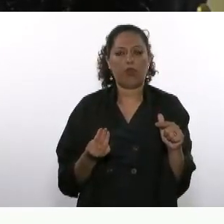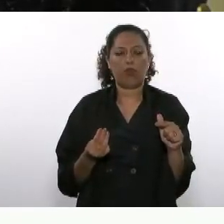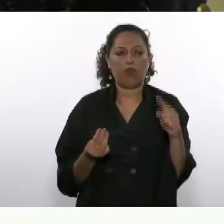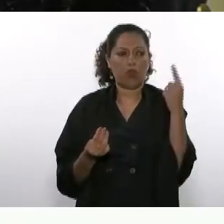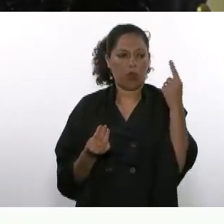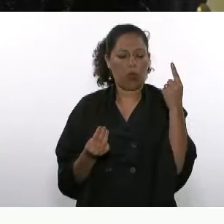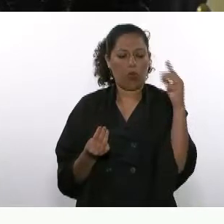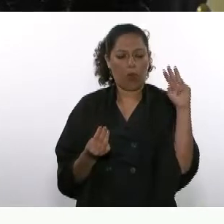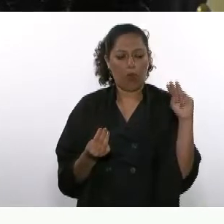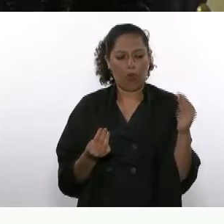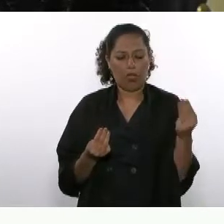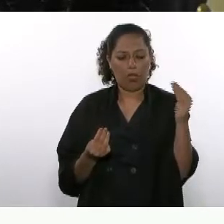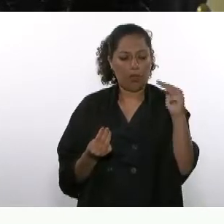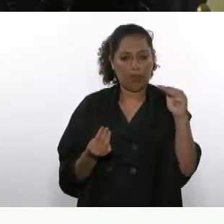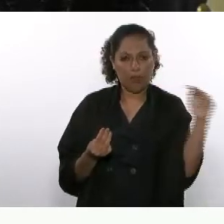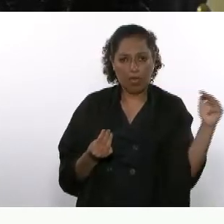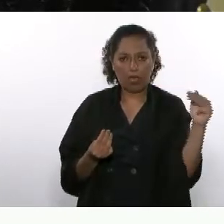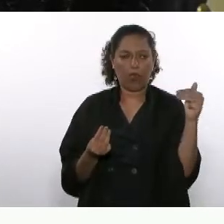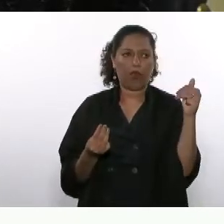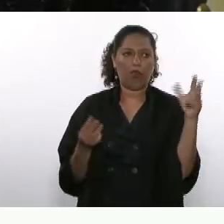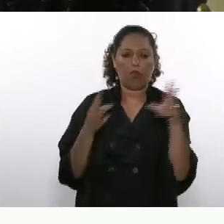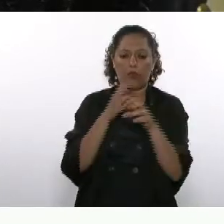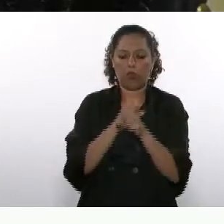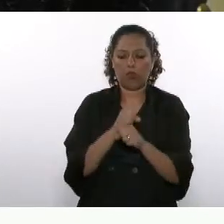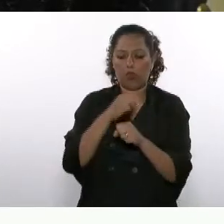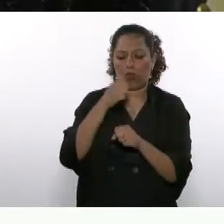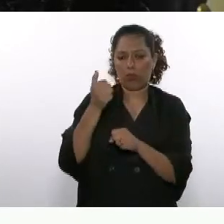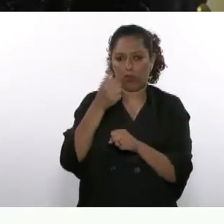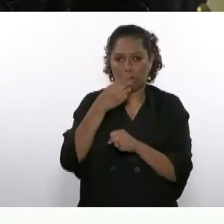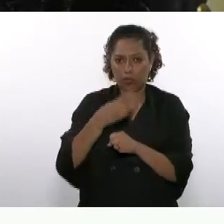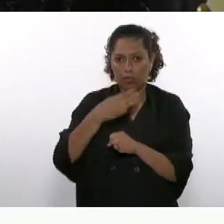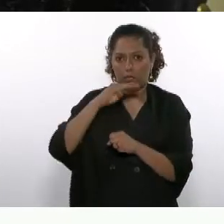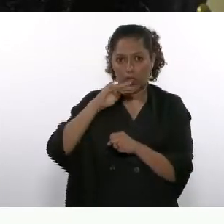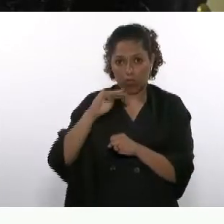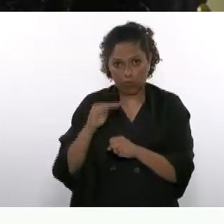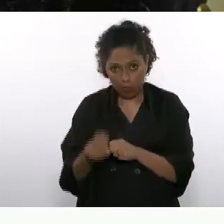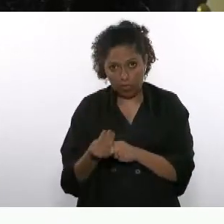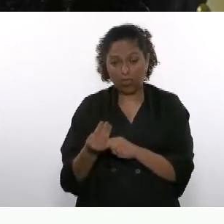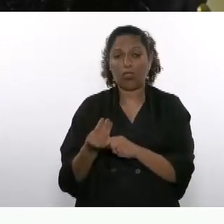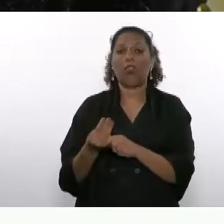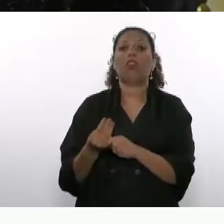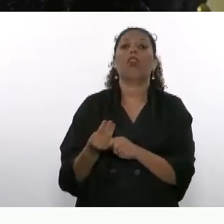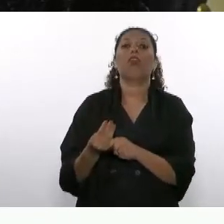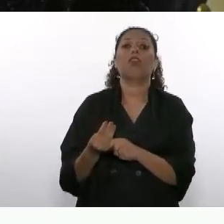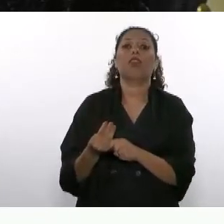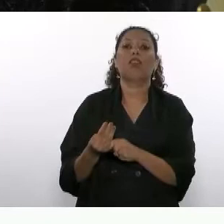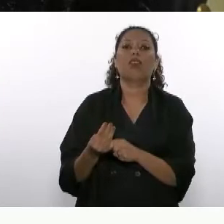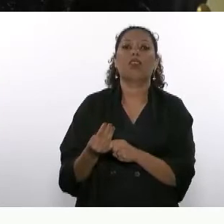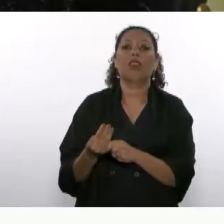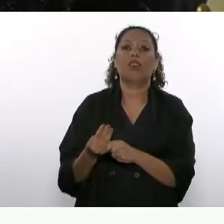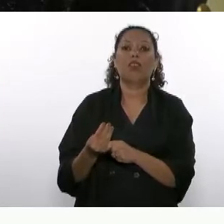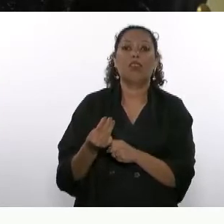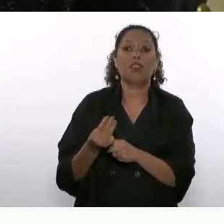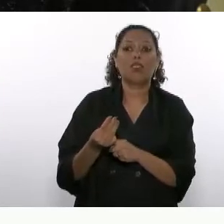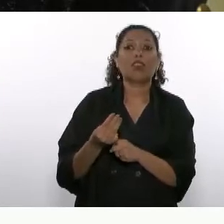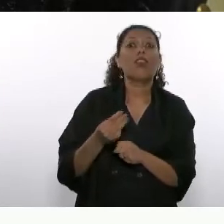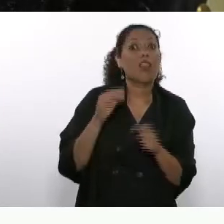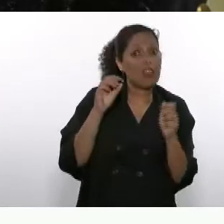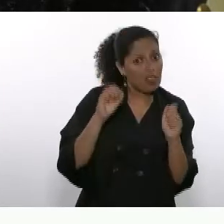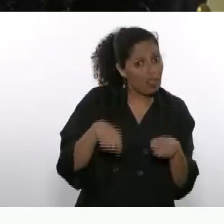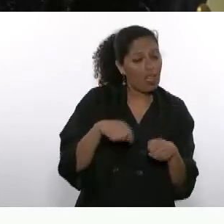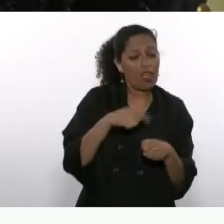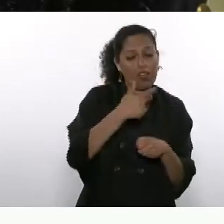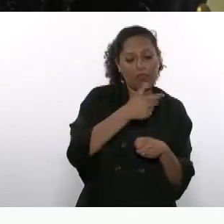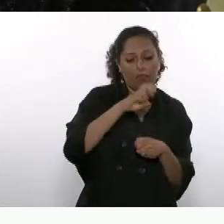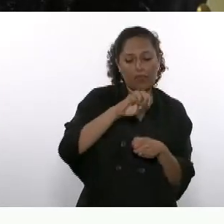em feiras, são 12 milhões e meio, 13 milhões. Para os 25 ainda há distância. Mas eu não consigo compreender onde é investida essa